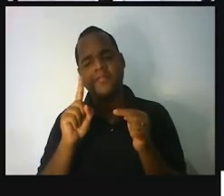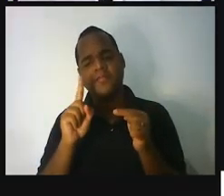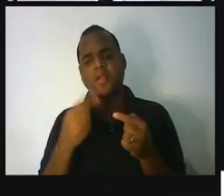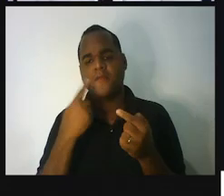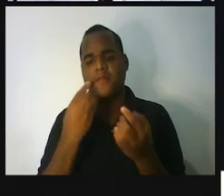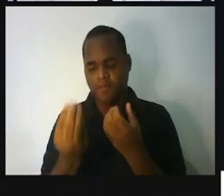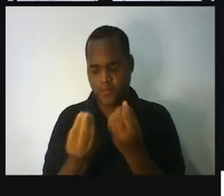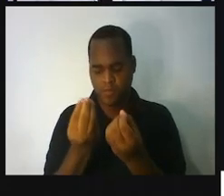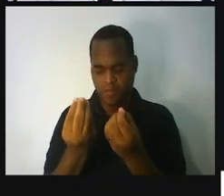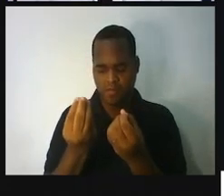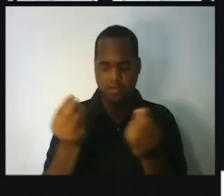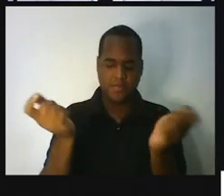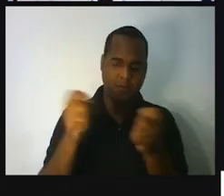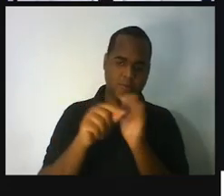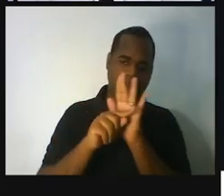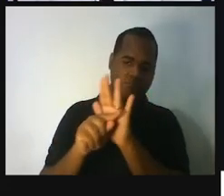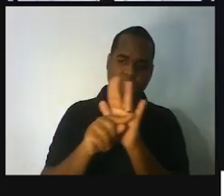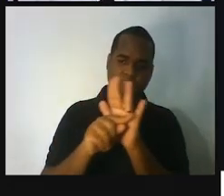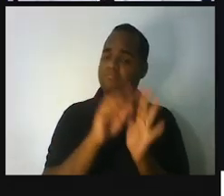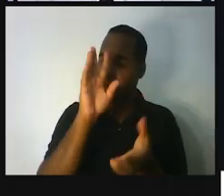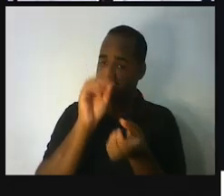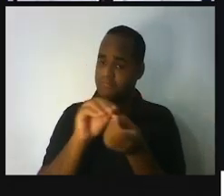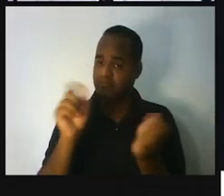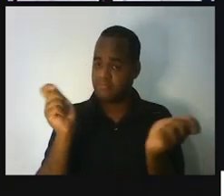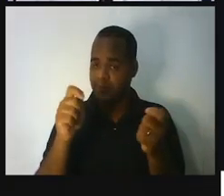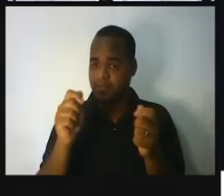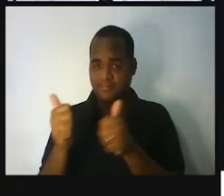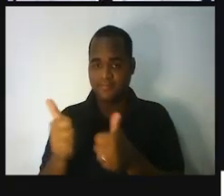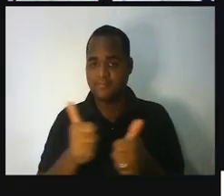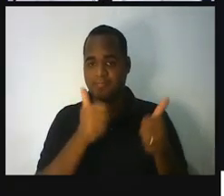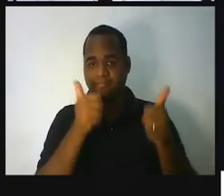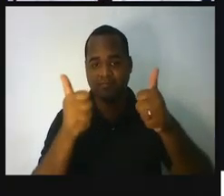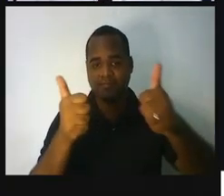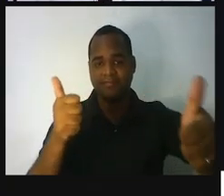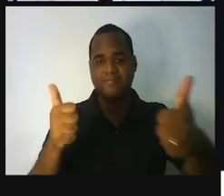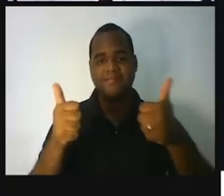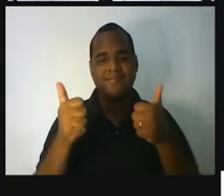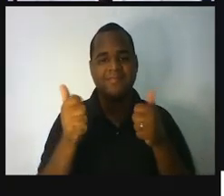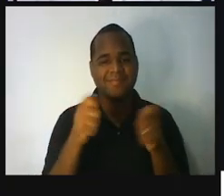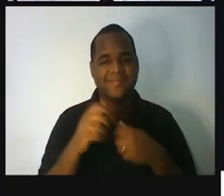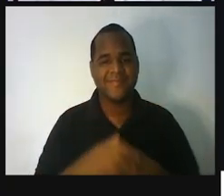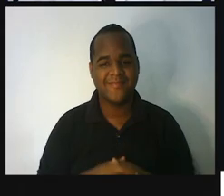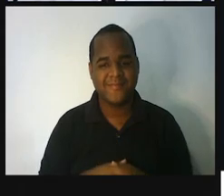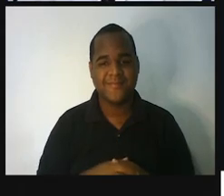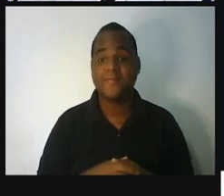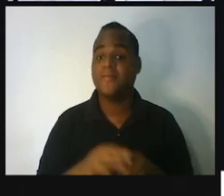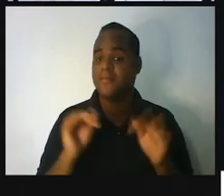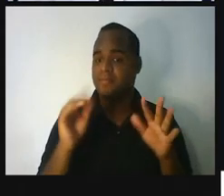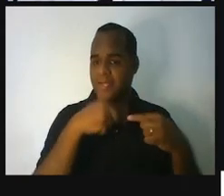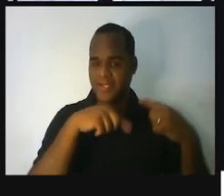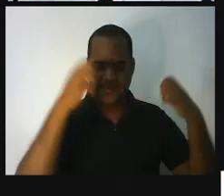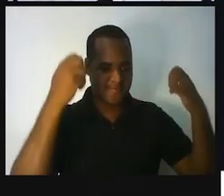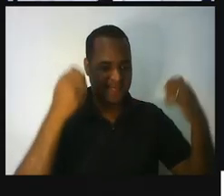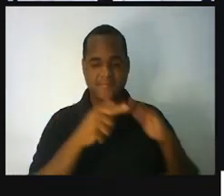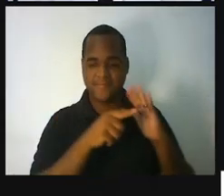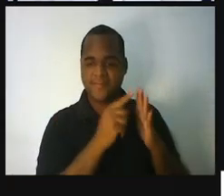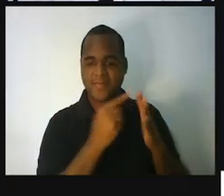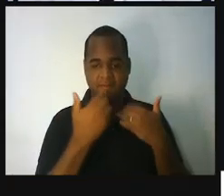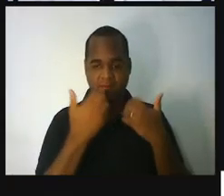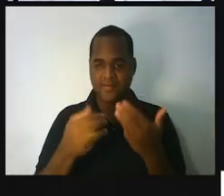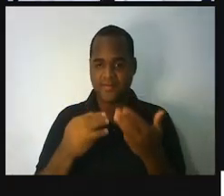Vou tentar te ajudar a entender um pouco disso. Beleza? No episódio anterior a esse, eu disse